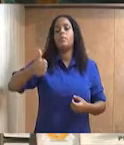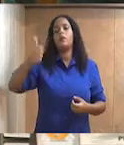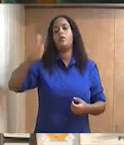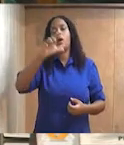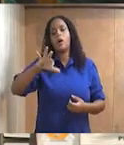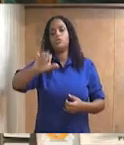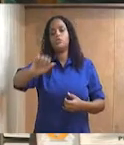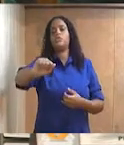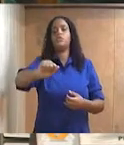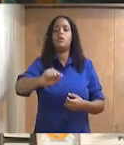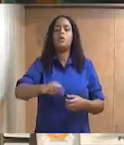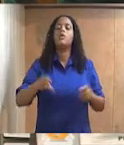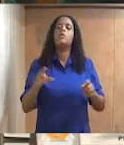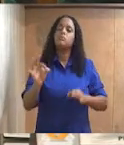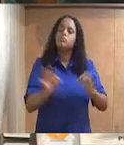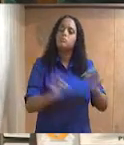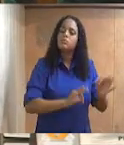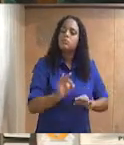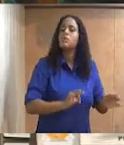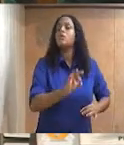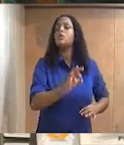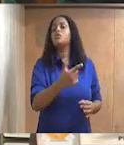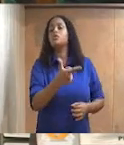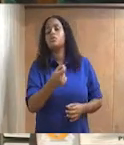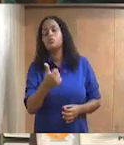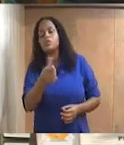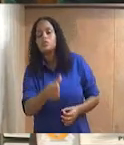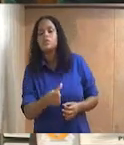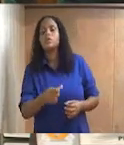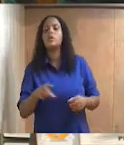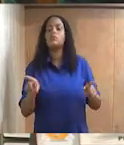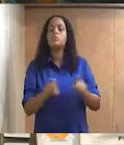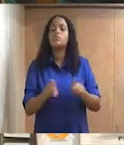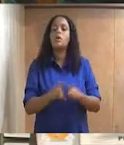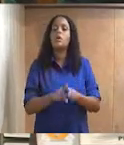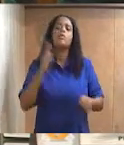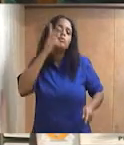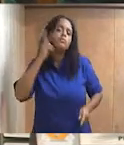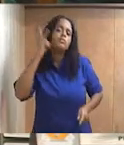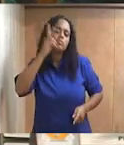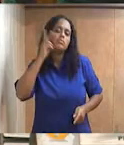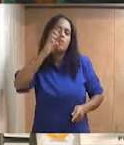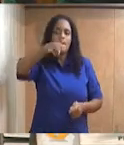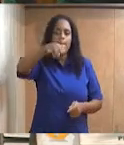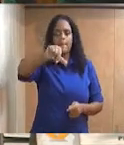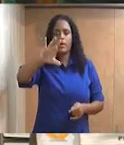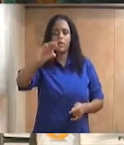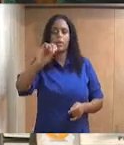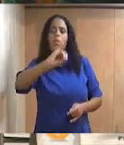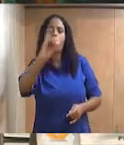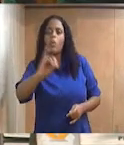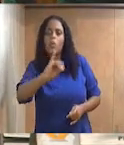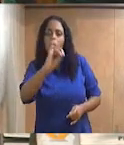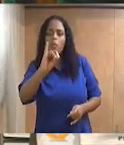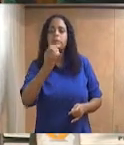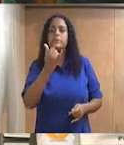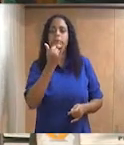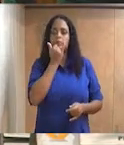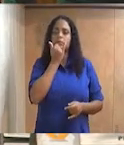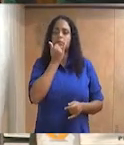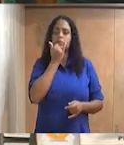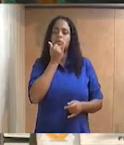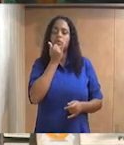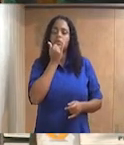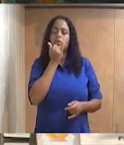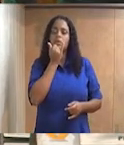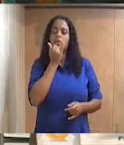município. Indicação número 6.248/2016, do excelentíssimo senhor vereador Marquinho Oi, do excelentíssimo